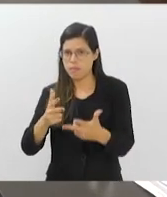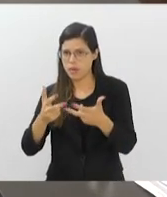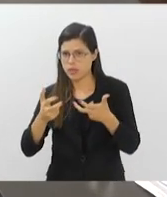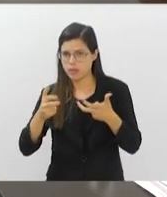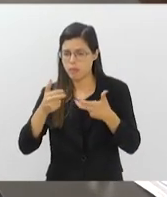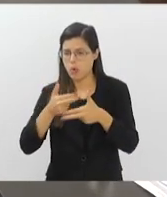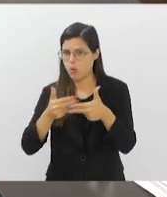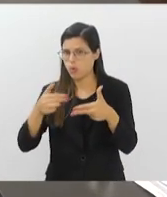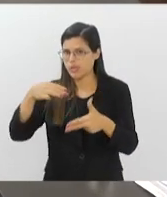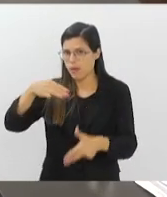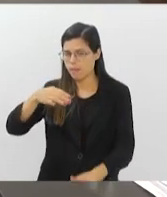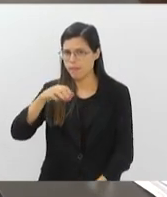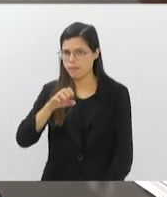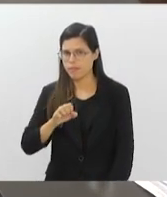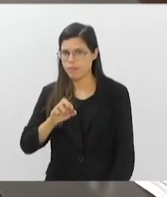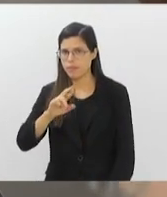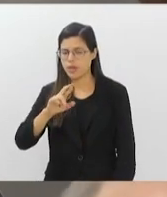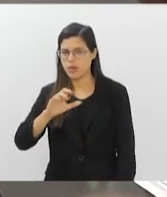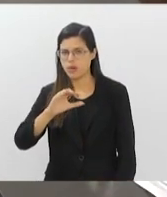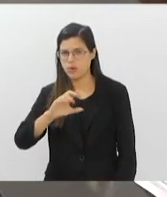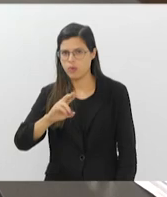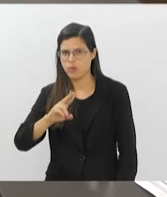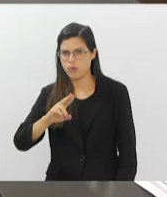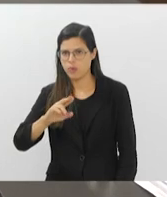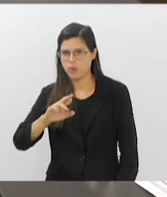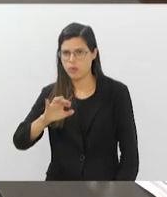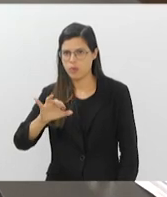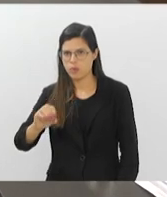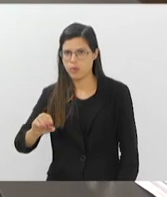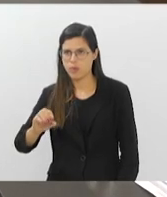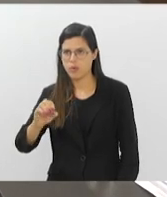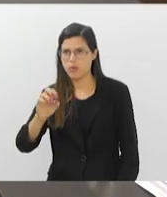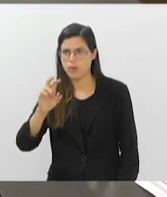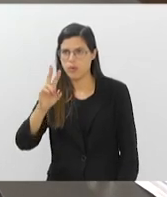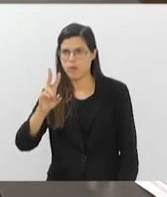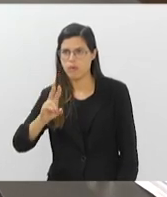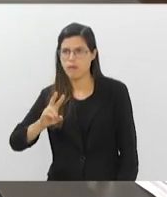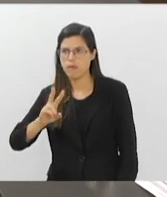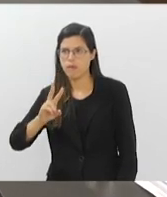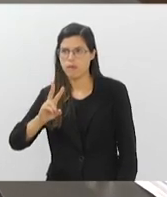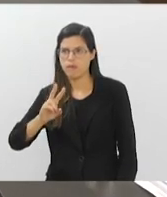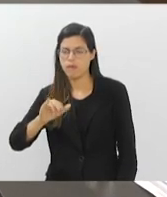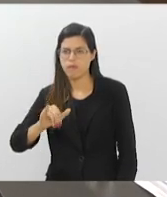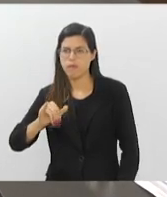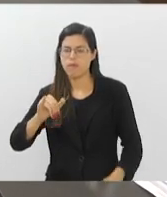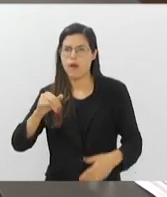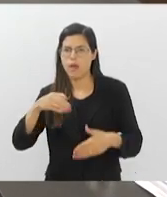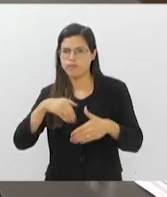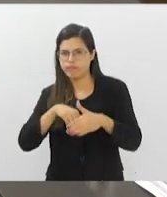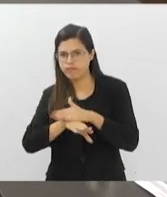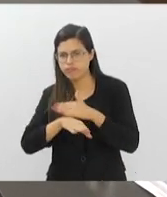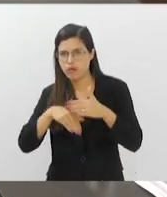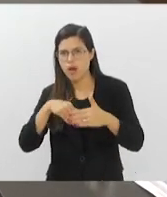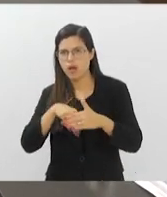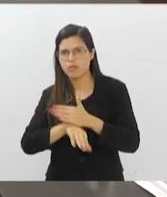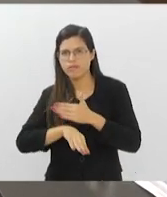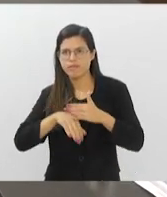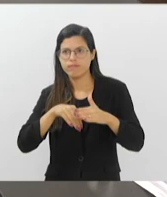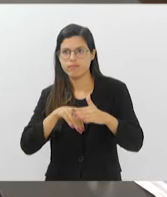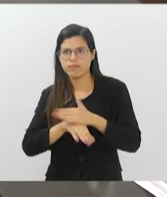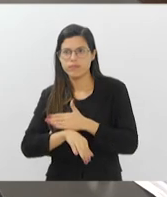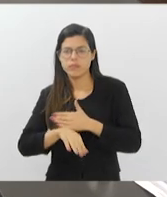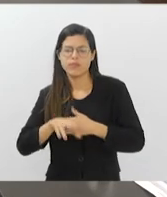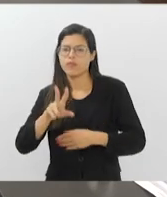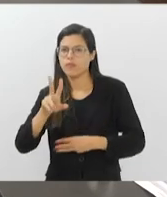Vossa Excelência sabe que o mercúrio, ele vai se acumulando na cadeia alimentar, ele não sai. Quem é intoxicado por mercúrio é a vida